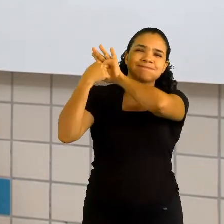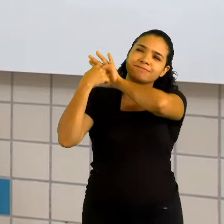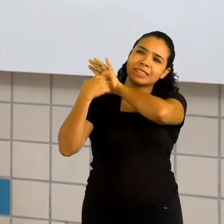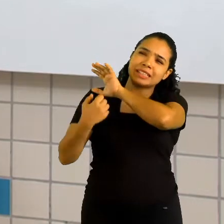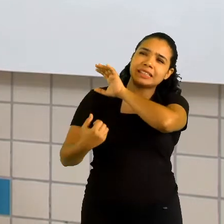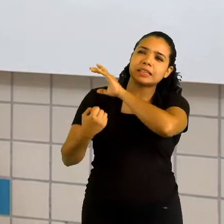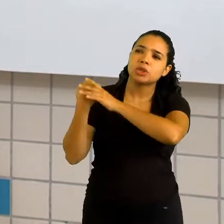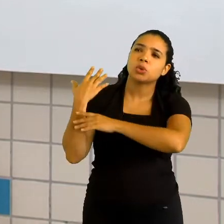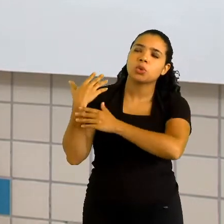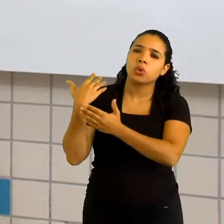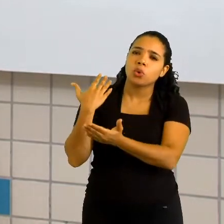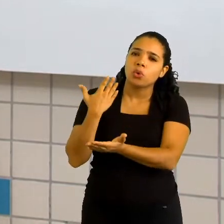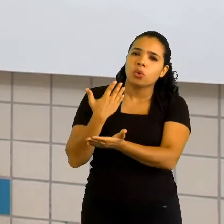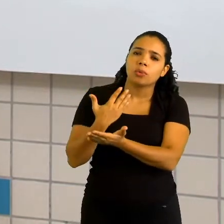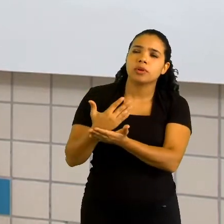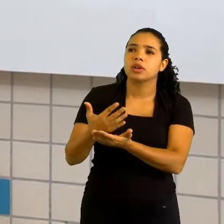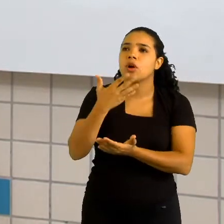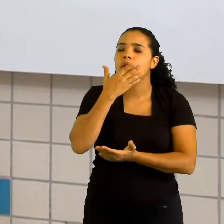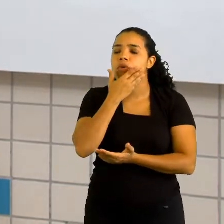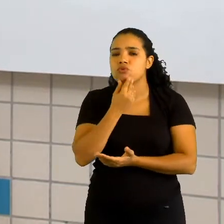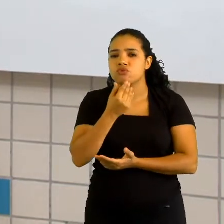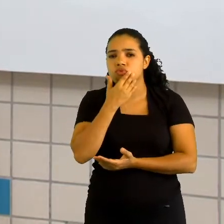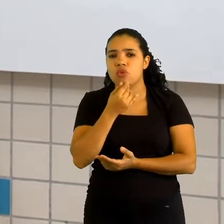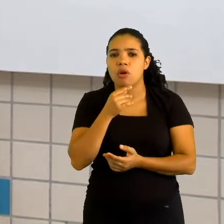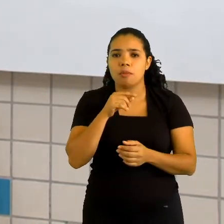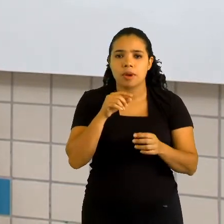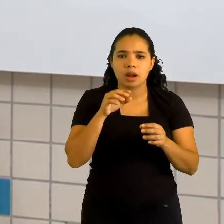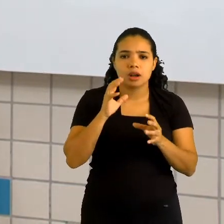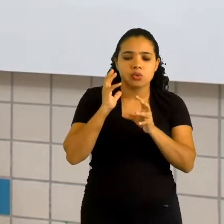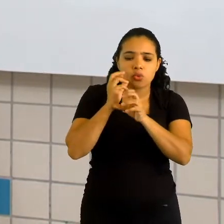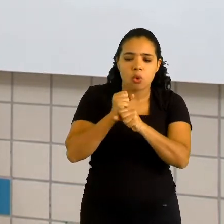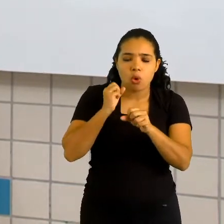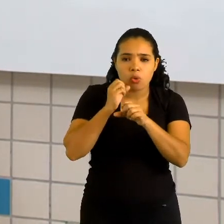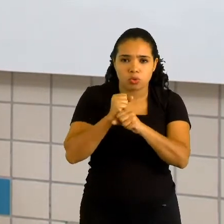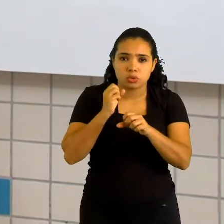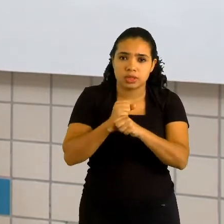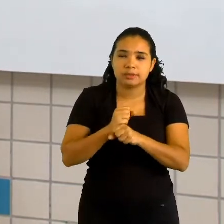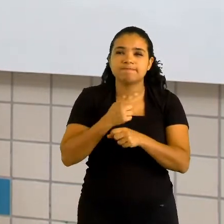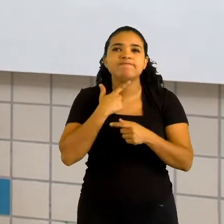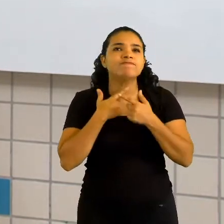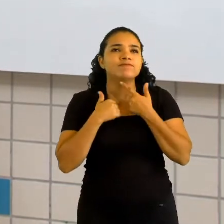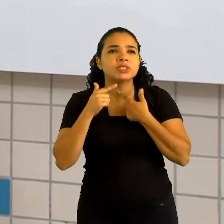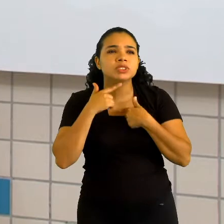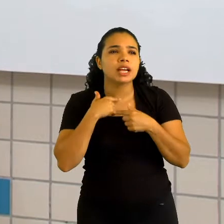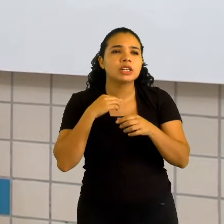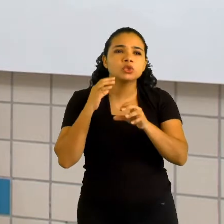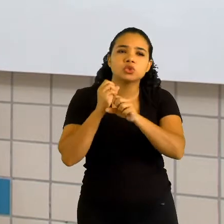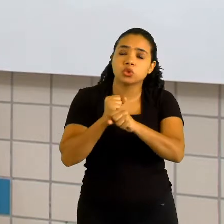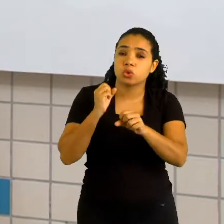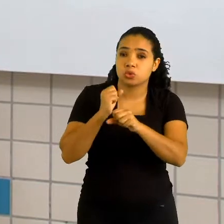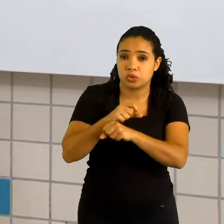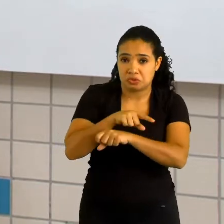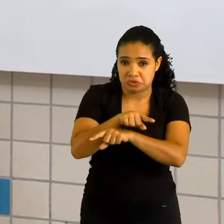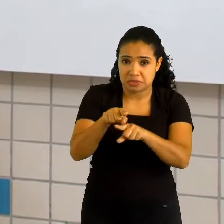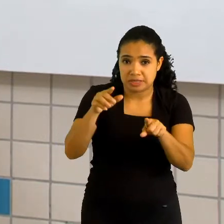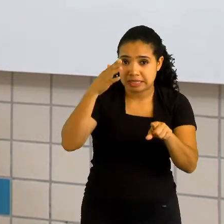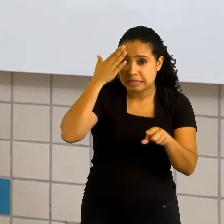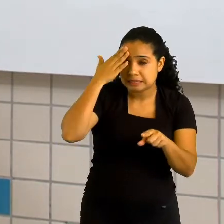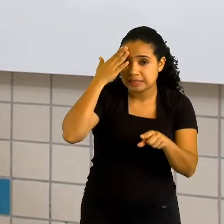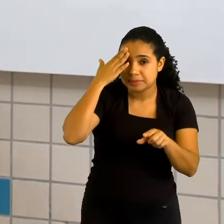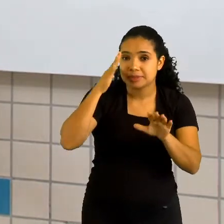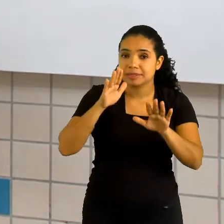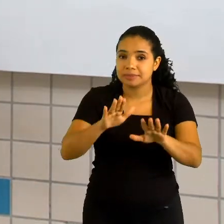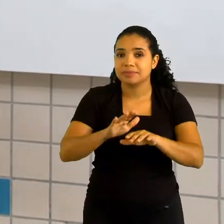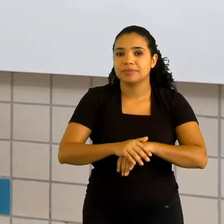dessa necessidade que os homens tinham de contar. Vocês sabiam que o homem tinha a necessidade de contar? Pois é, quando